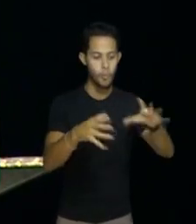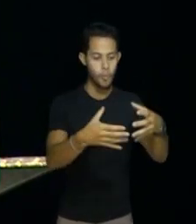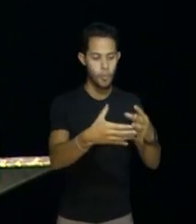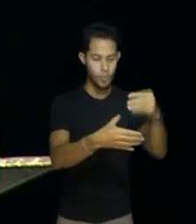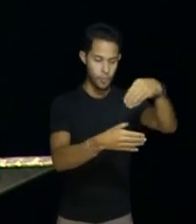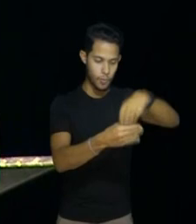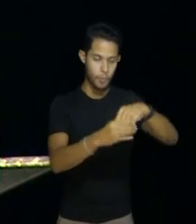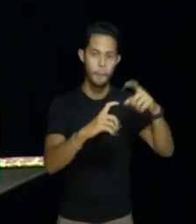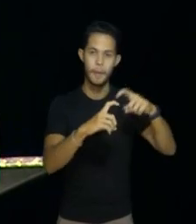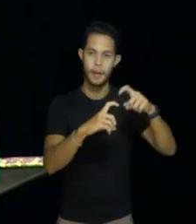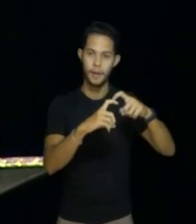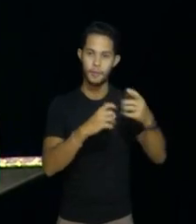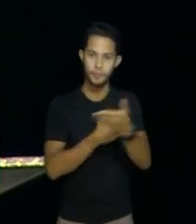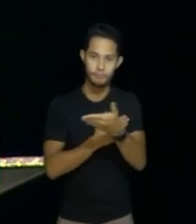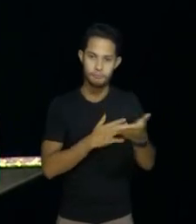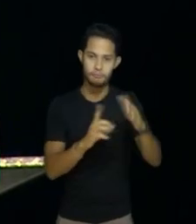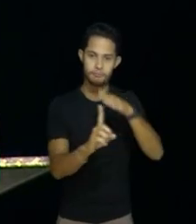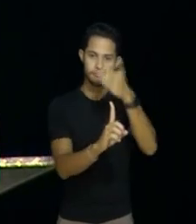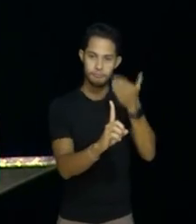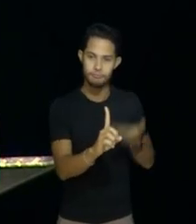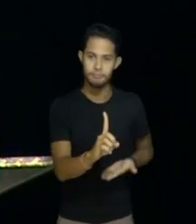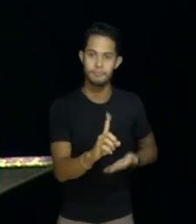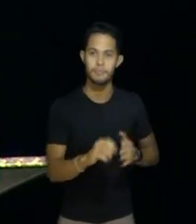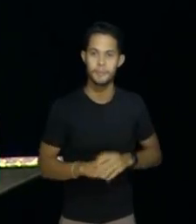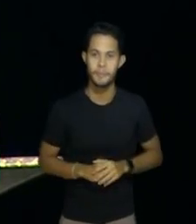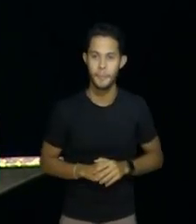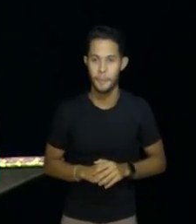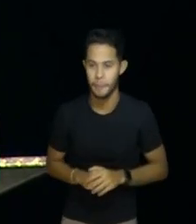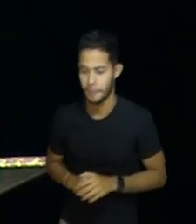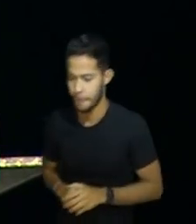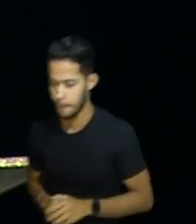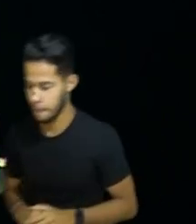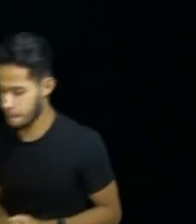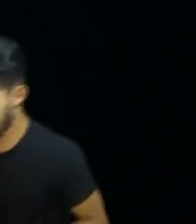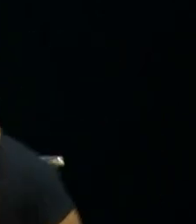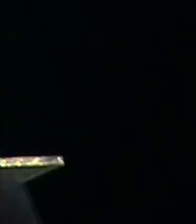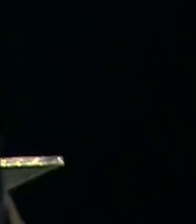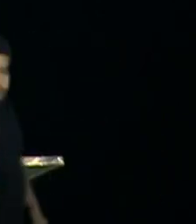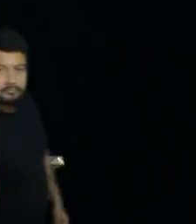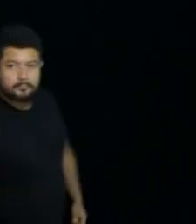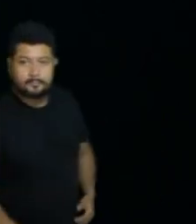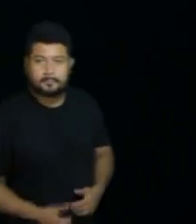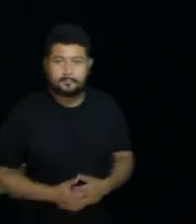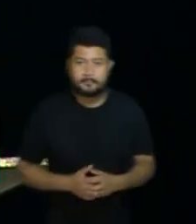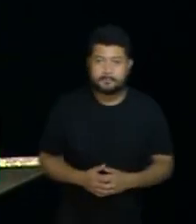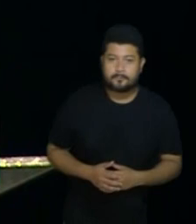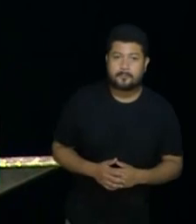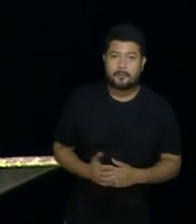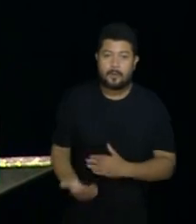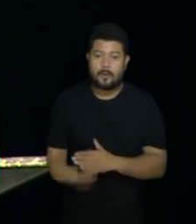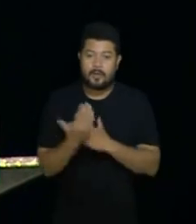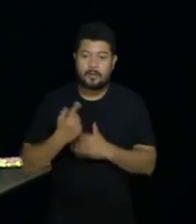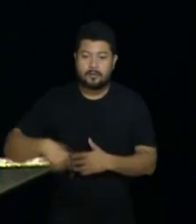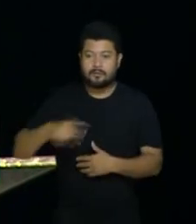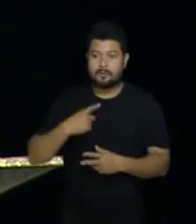Vida. O que torna mais notável o trabalho da Renal Vida é o fato de que